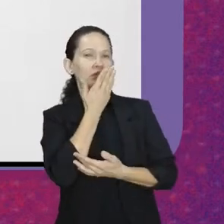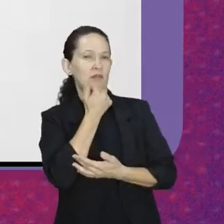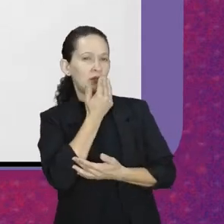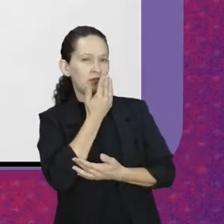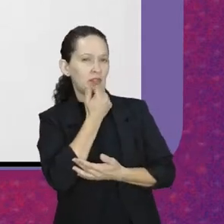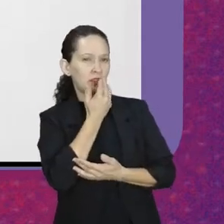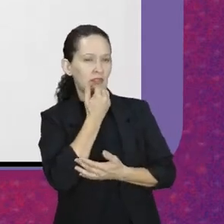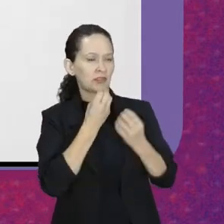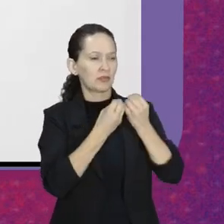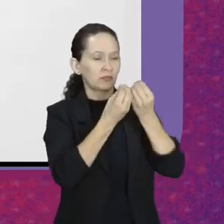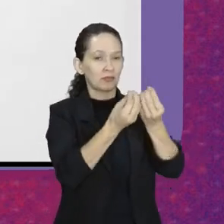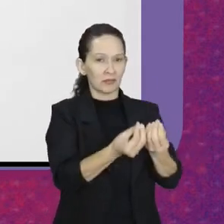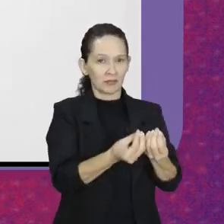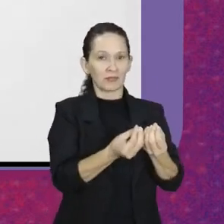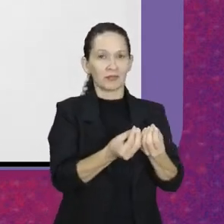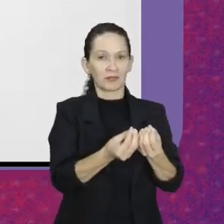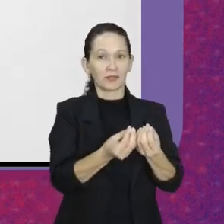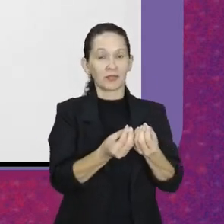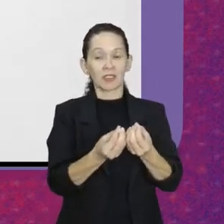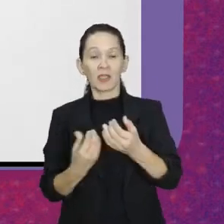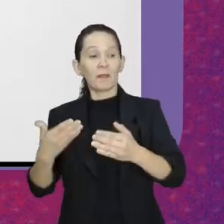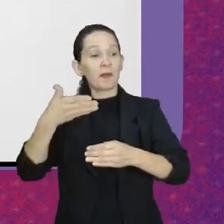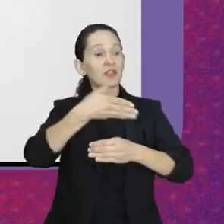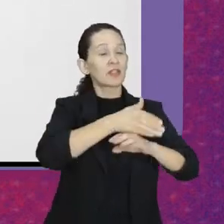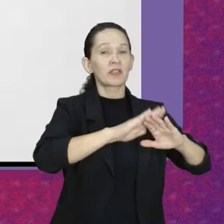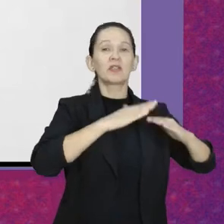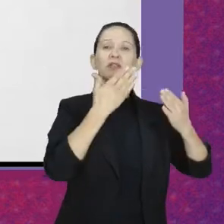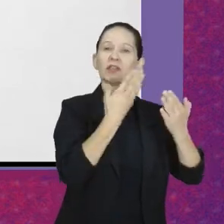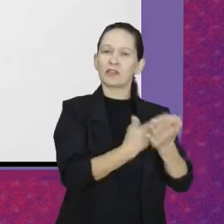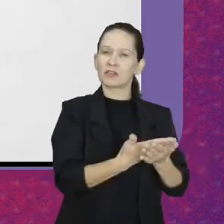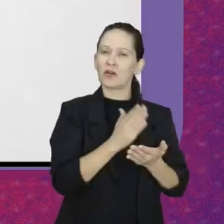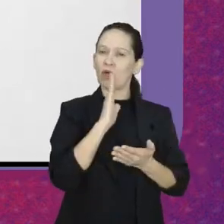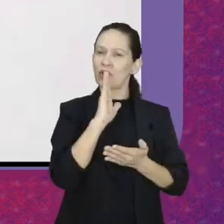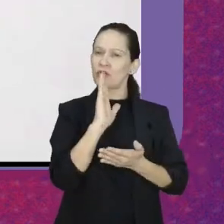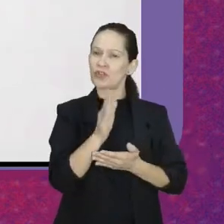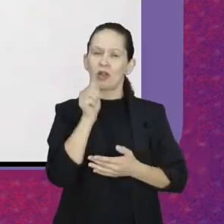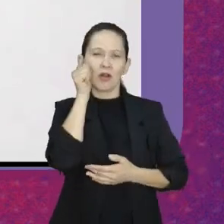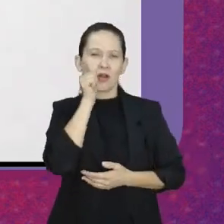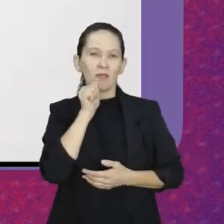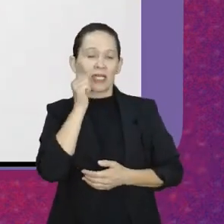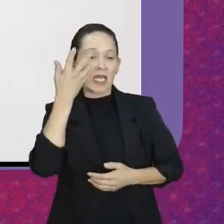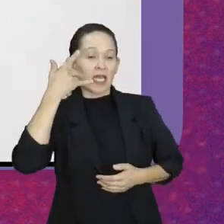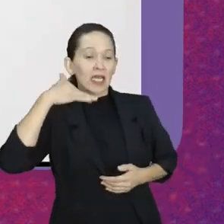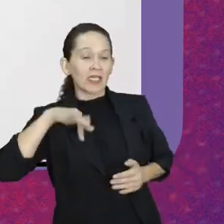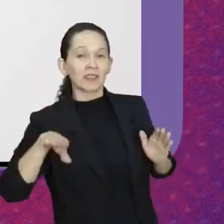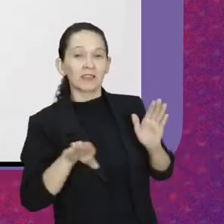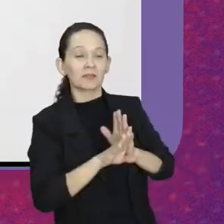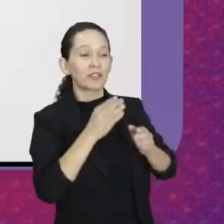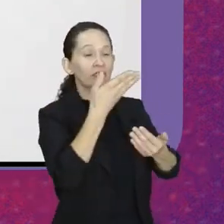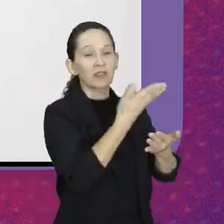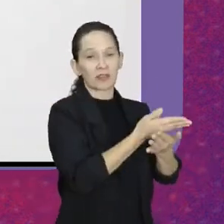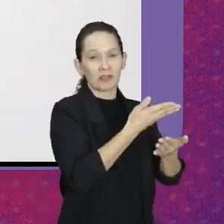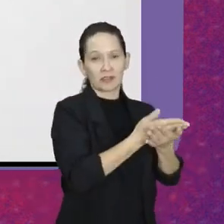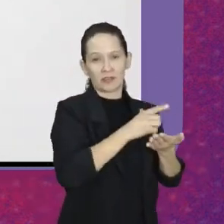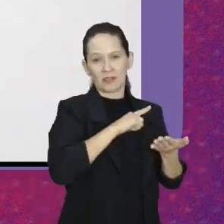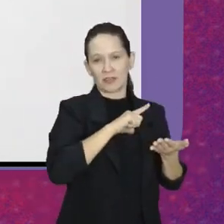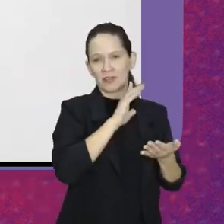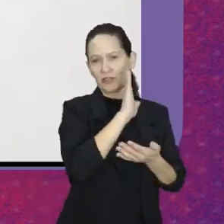Você sair para a escola e a criança sai da escola e ela